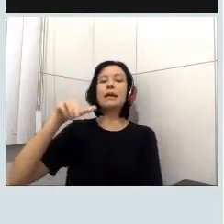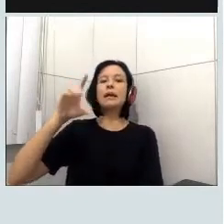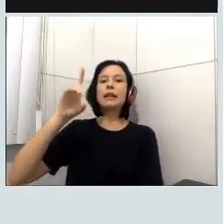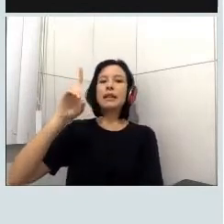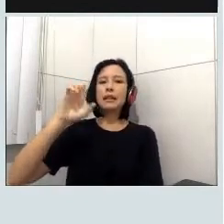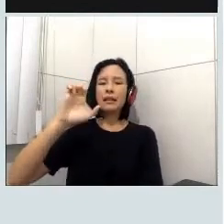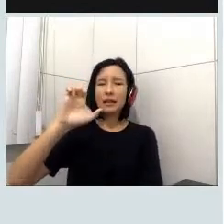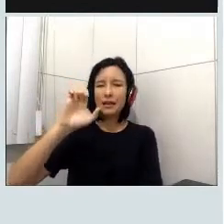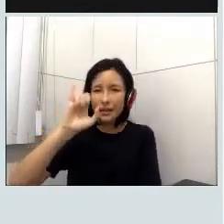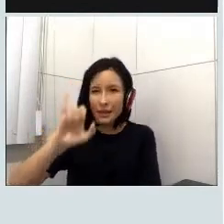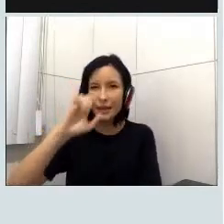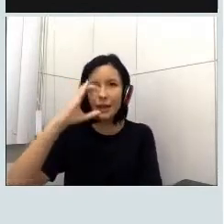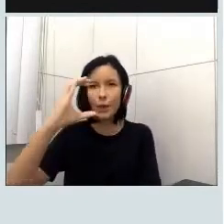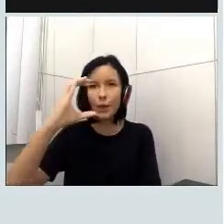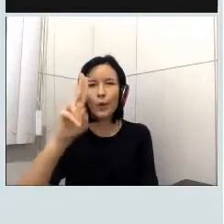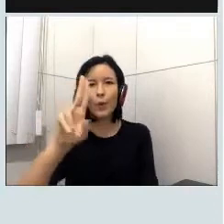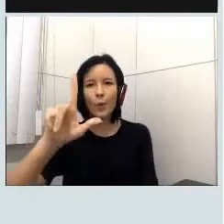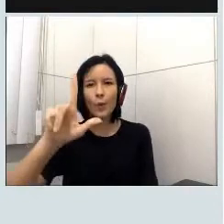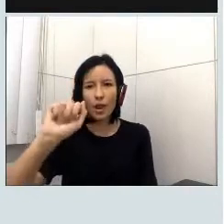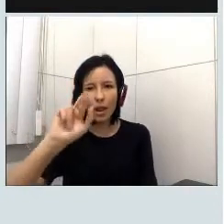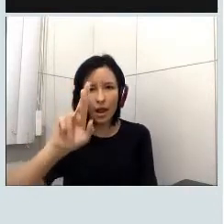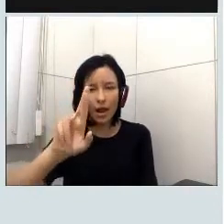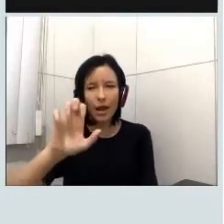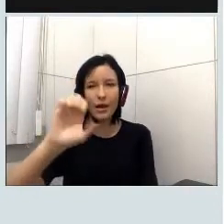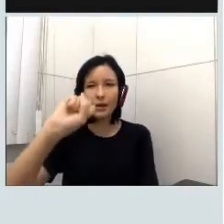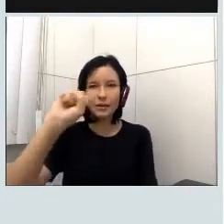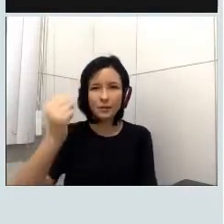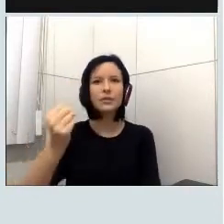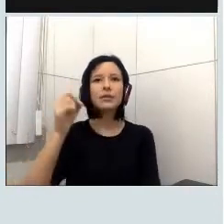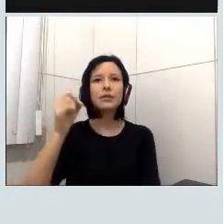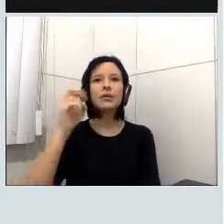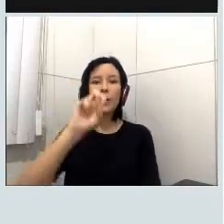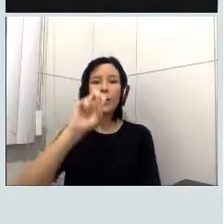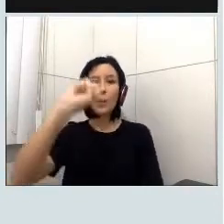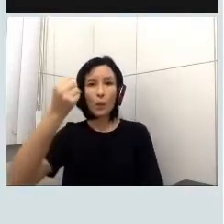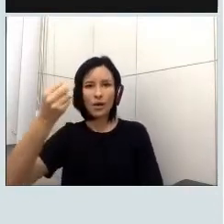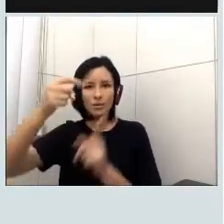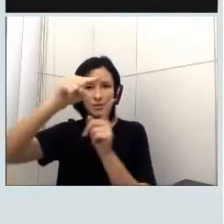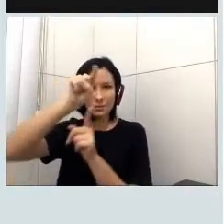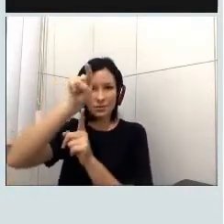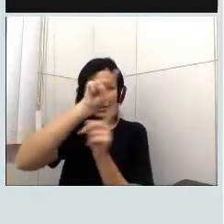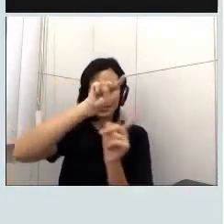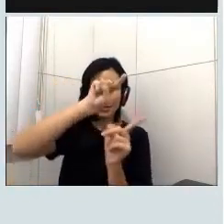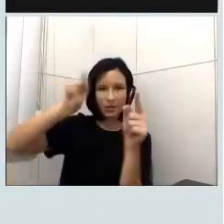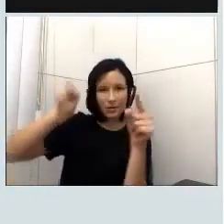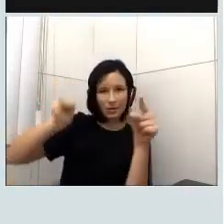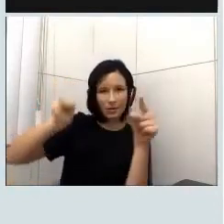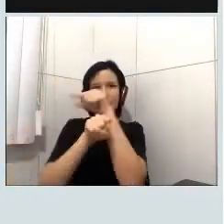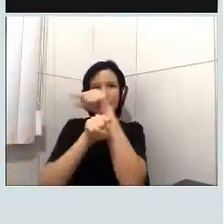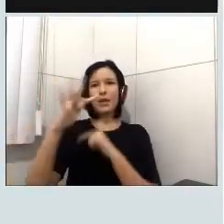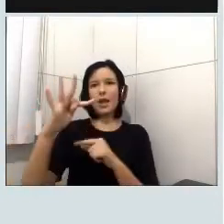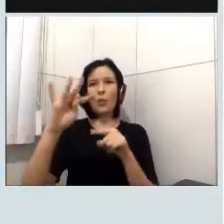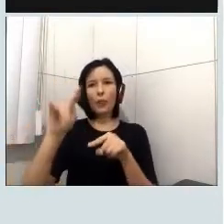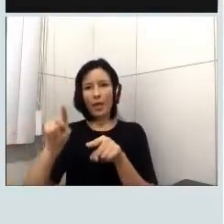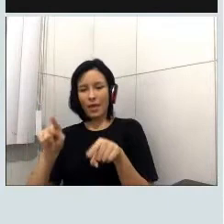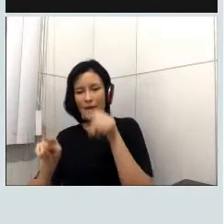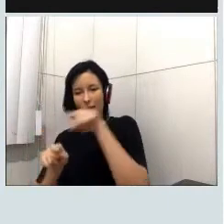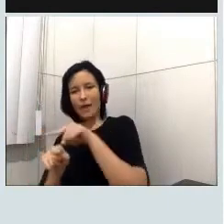um S, esse Tzinho de cabeça para baixo e um T, por exemplo, igual tá aí,